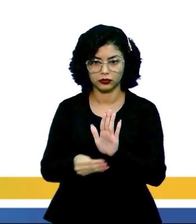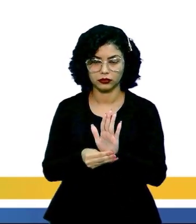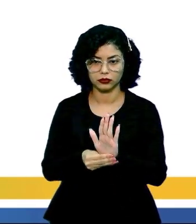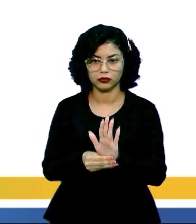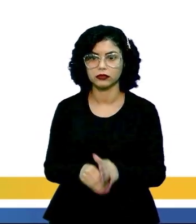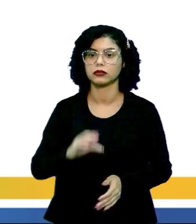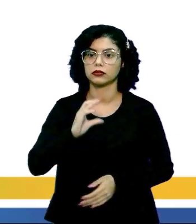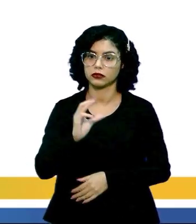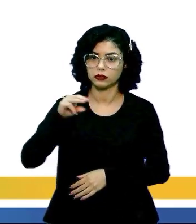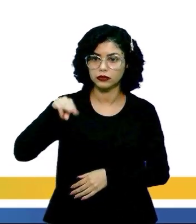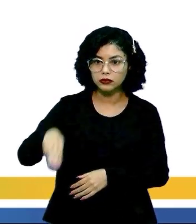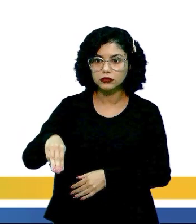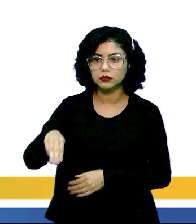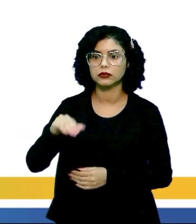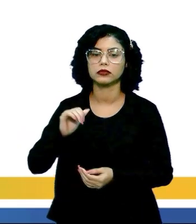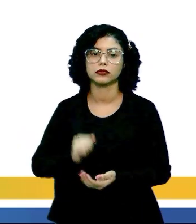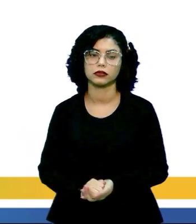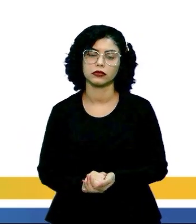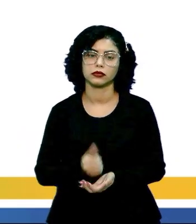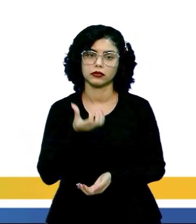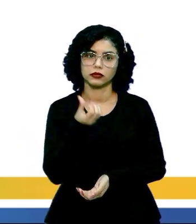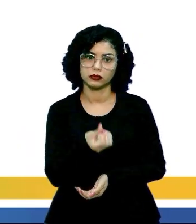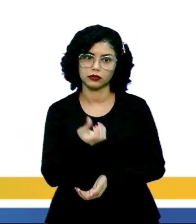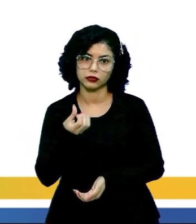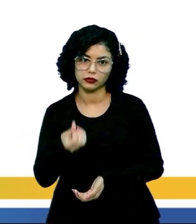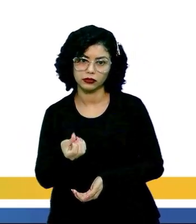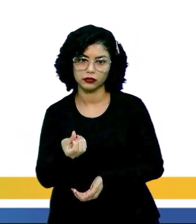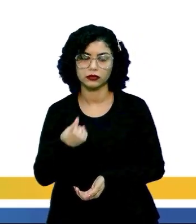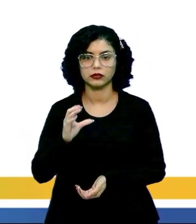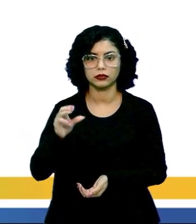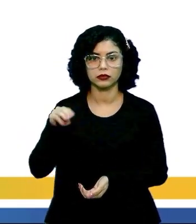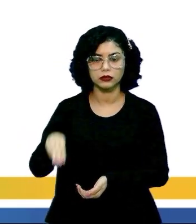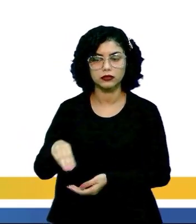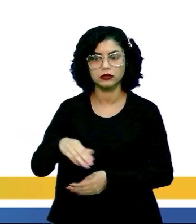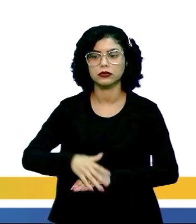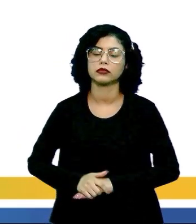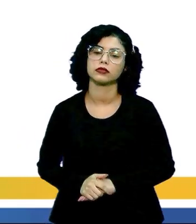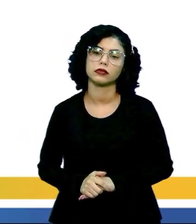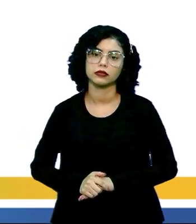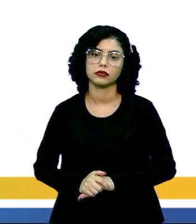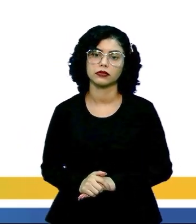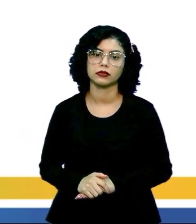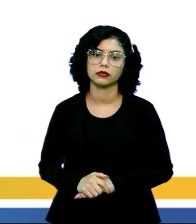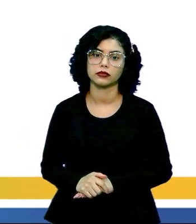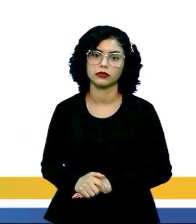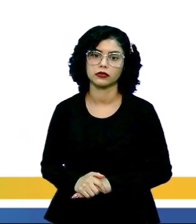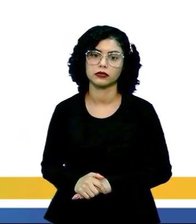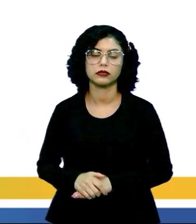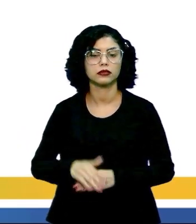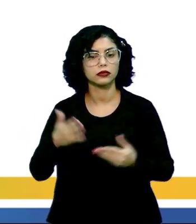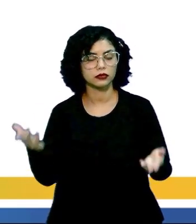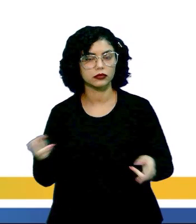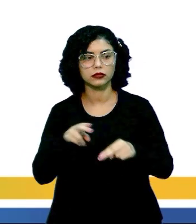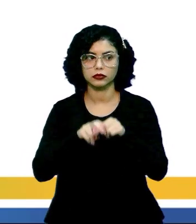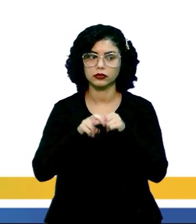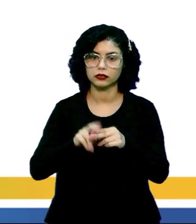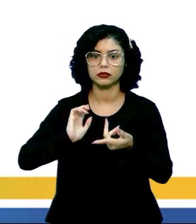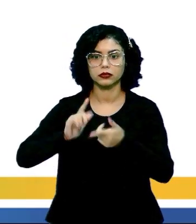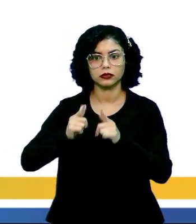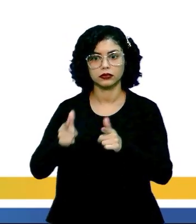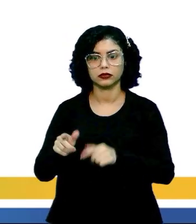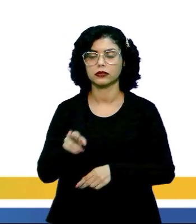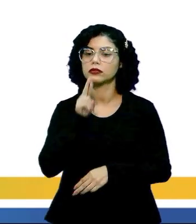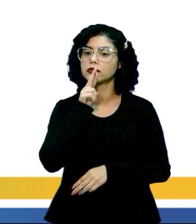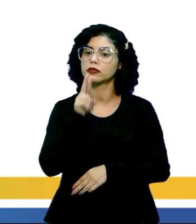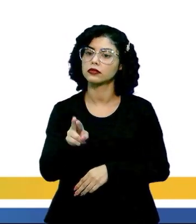devidas proporções em centímetro, será de 66 centímetros. Portanto, aí,